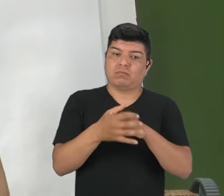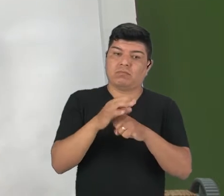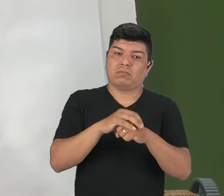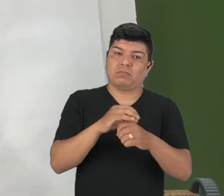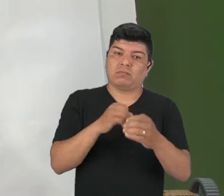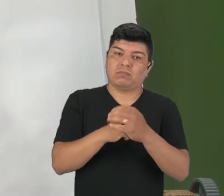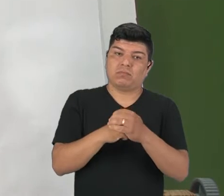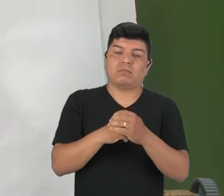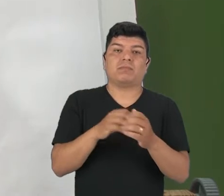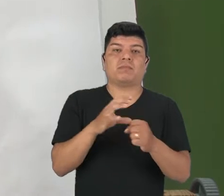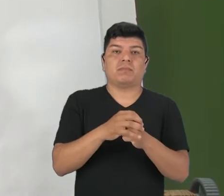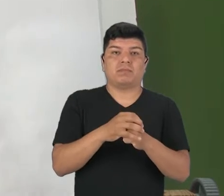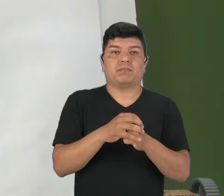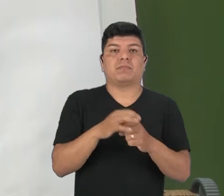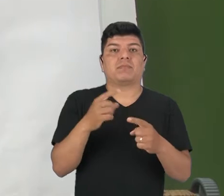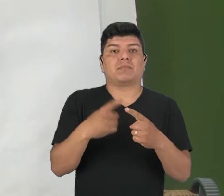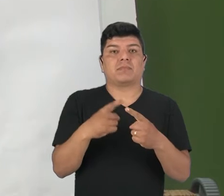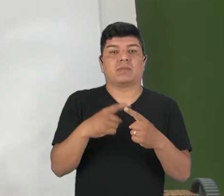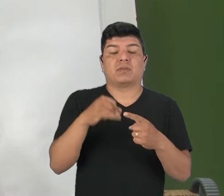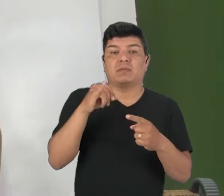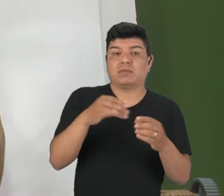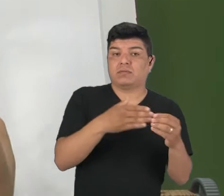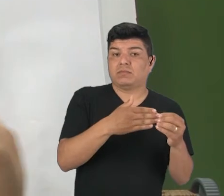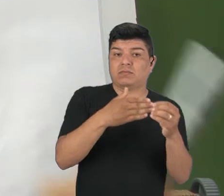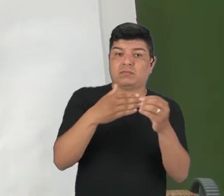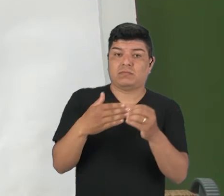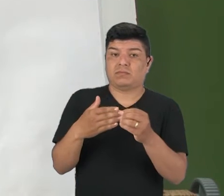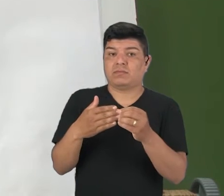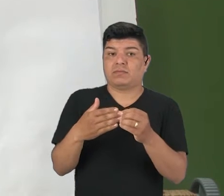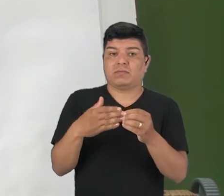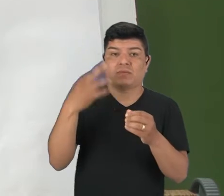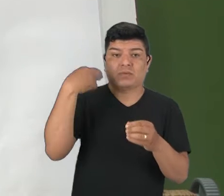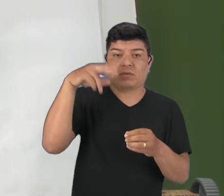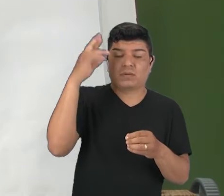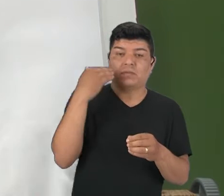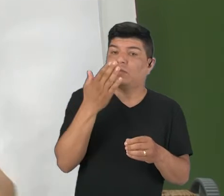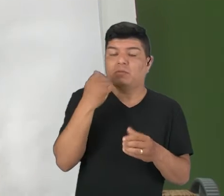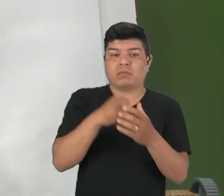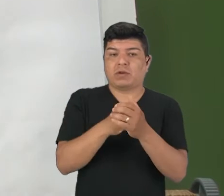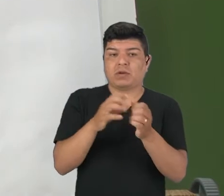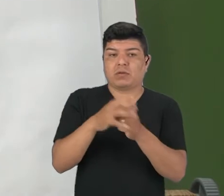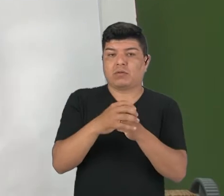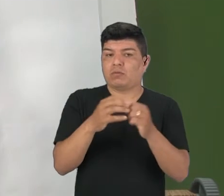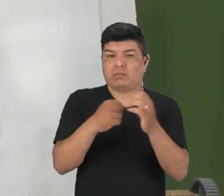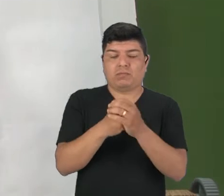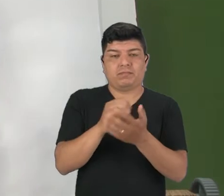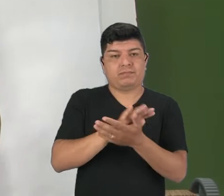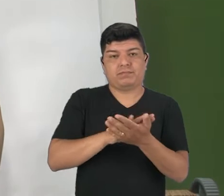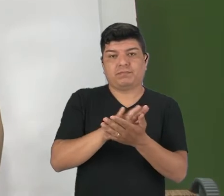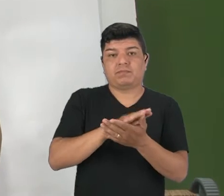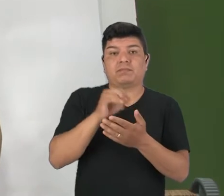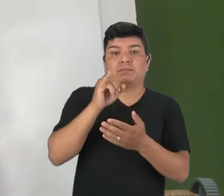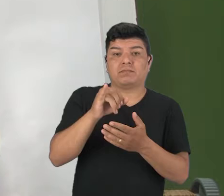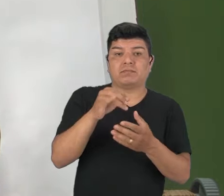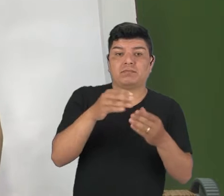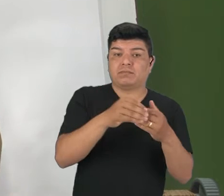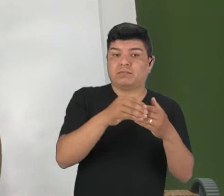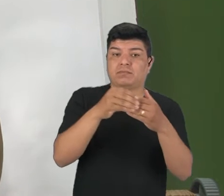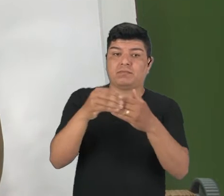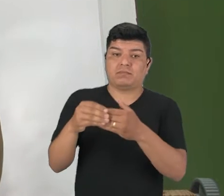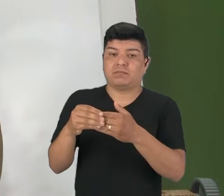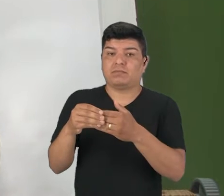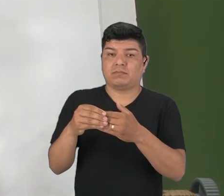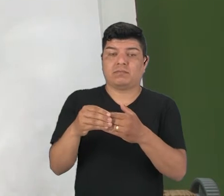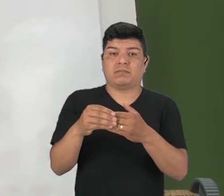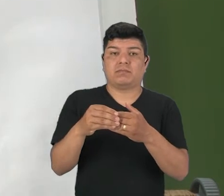opção. Porque se eu levar o lobo para lá, a cabra já vai ter comido esse repolho. E se eu levar o repolho, o lobo também vai